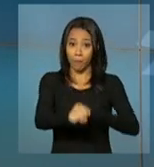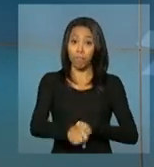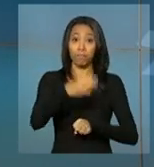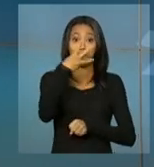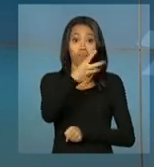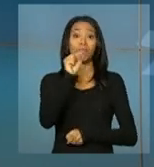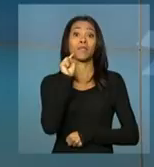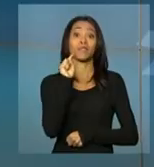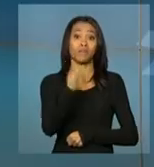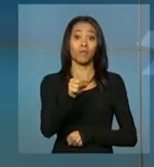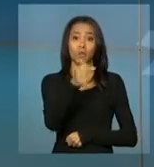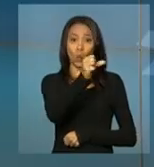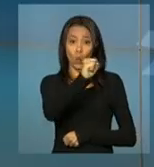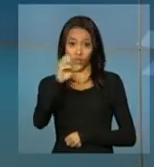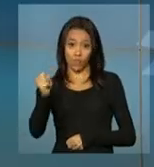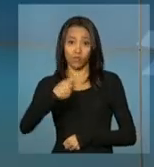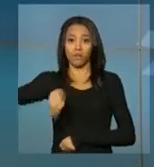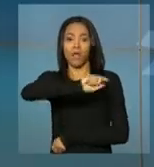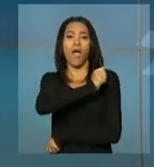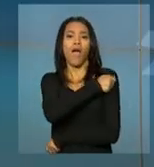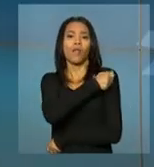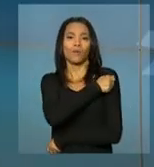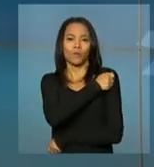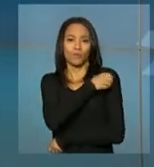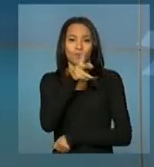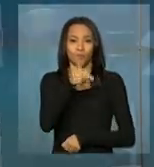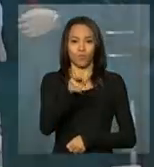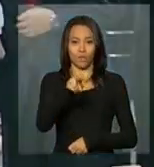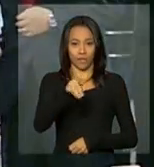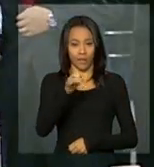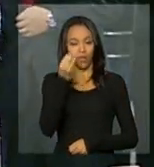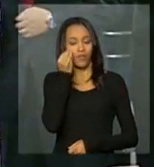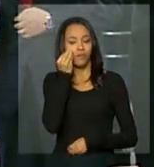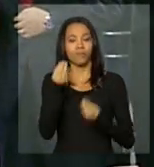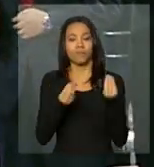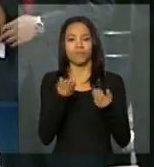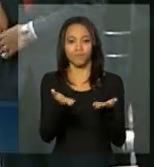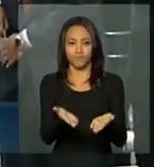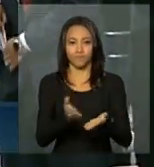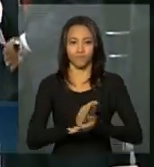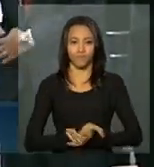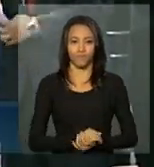de 3.800 alunos do Pronatec. Acompanhe.